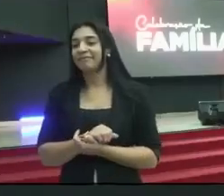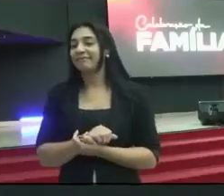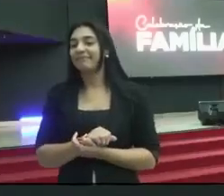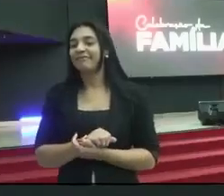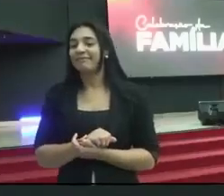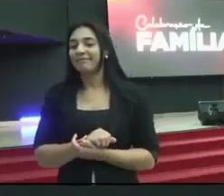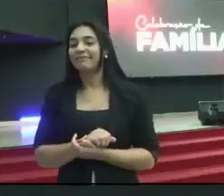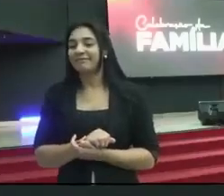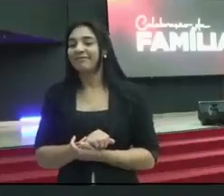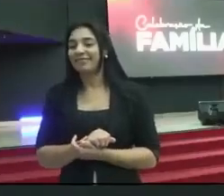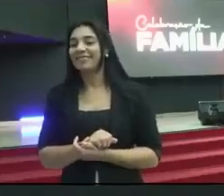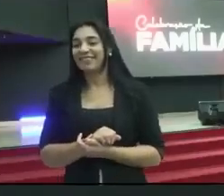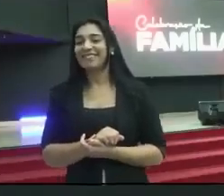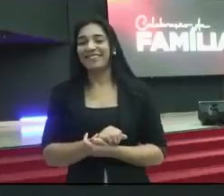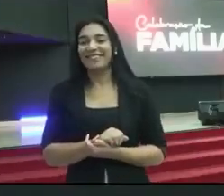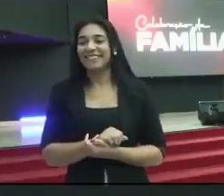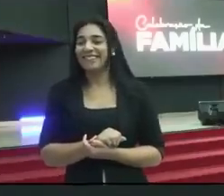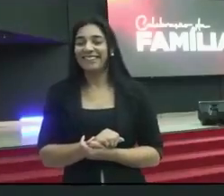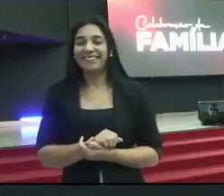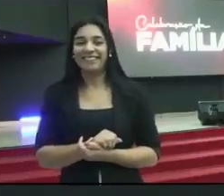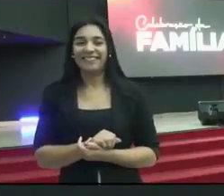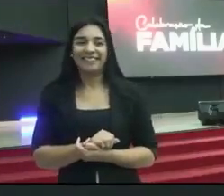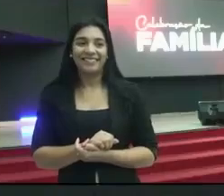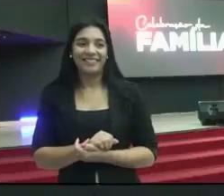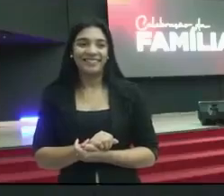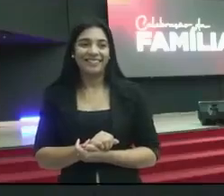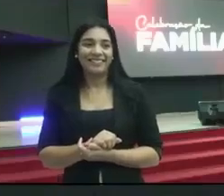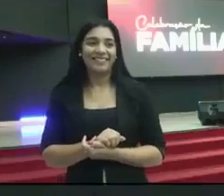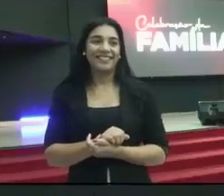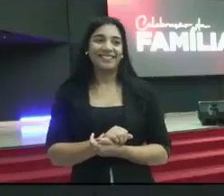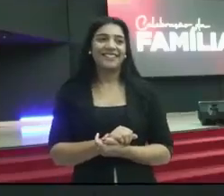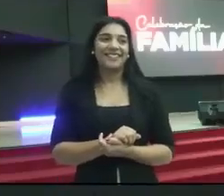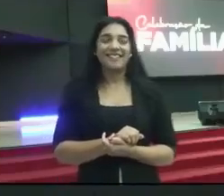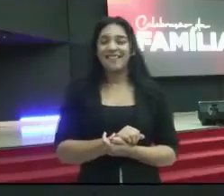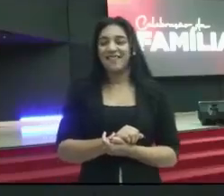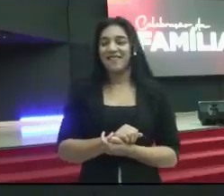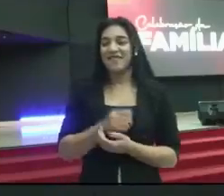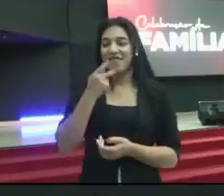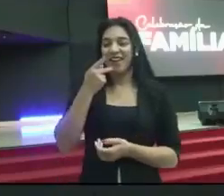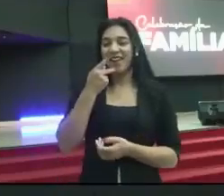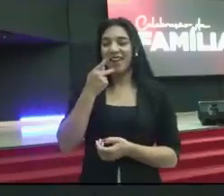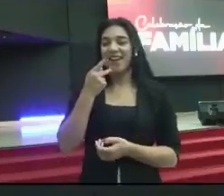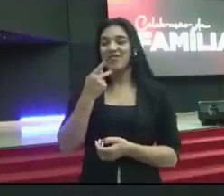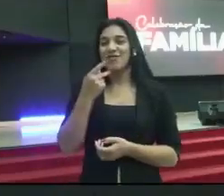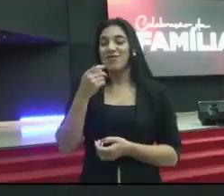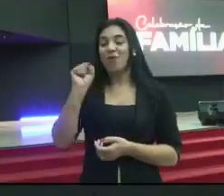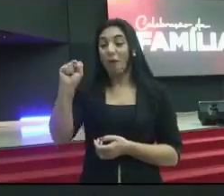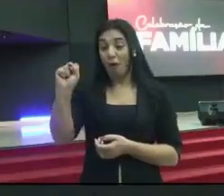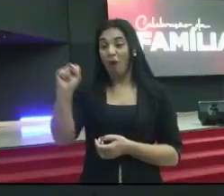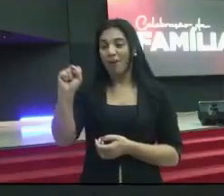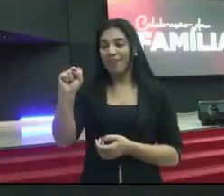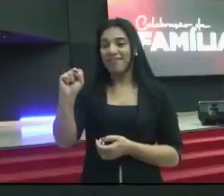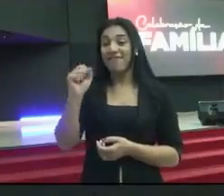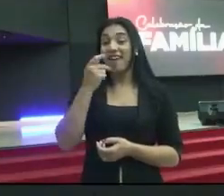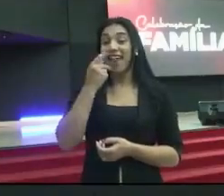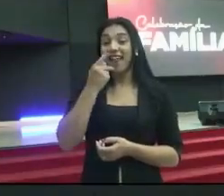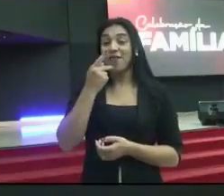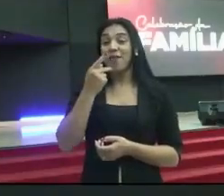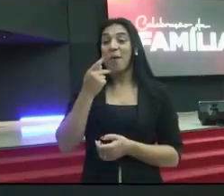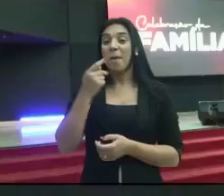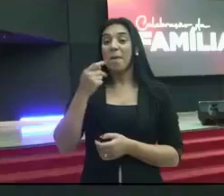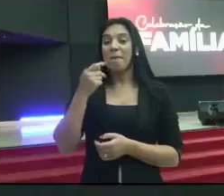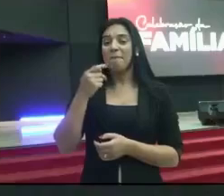Não. Ô povo ruim de matemática. Você teve 8